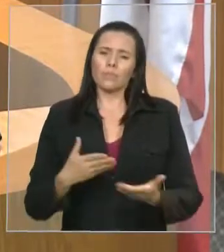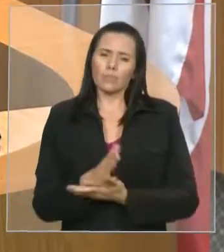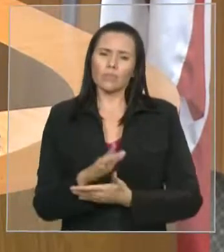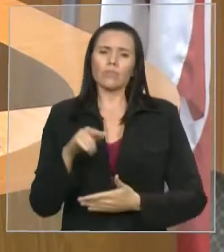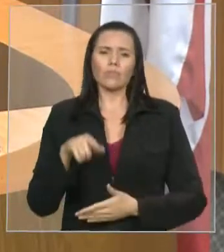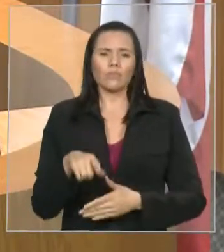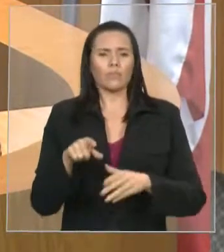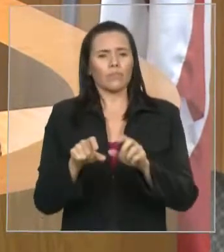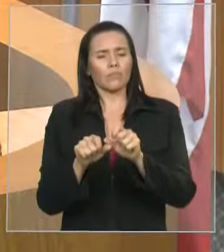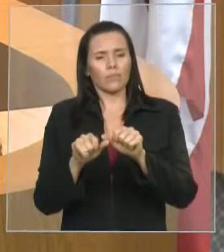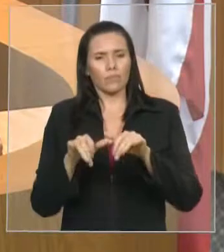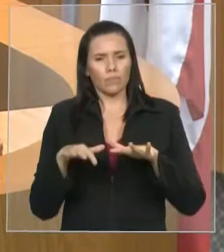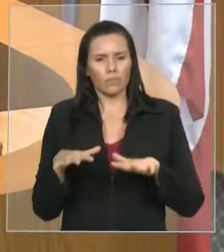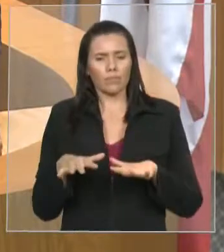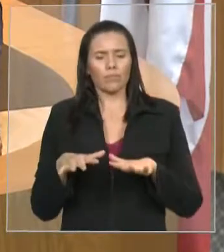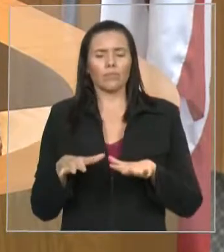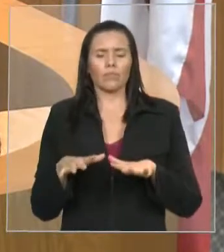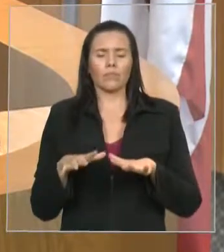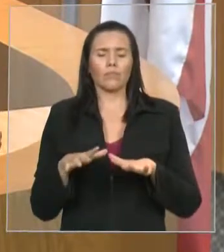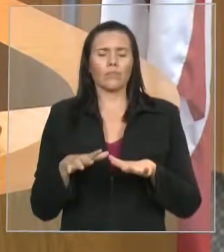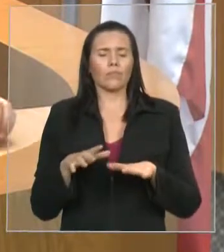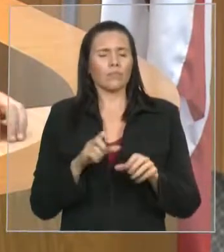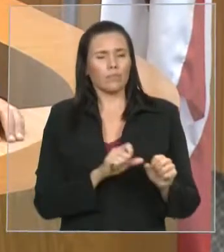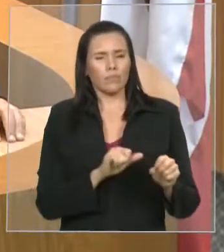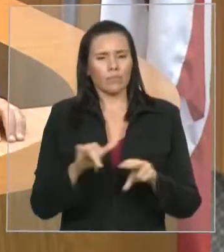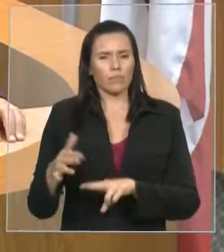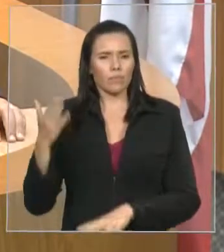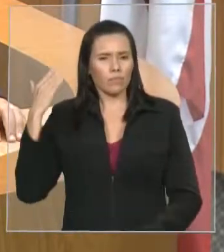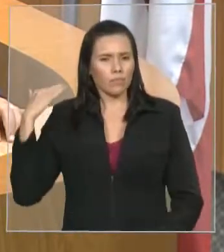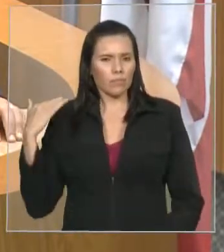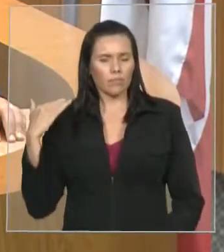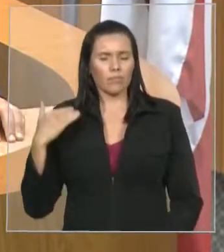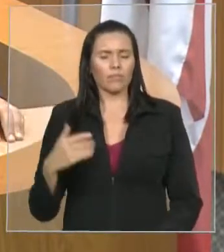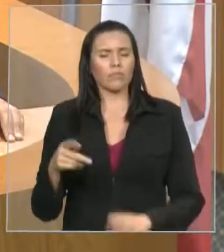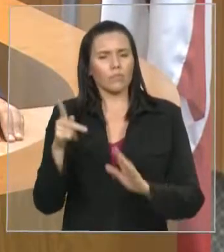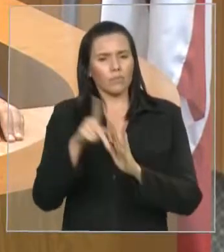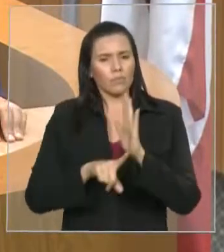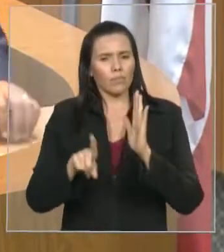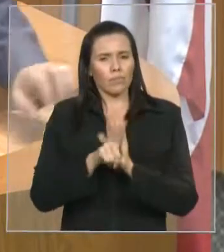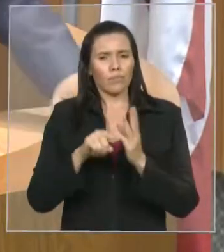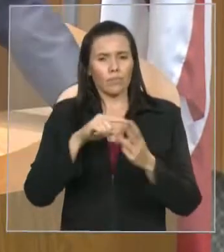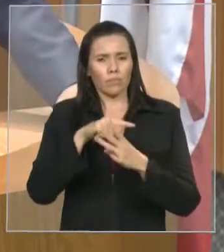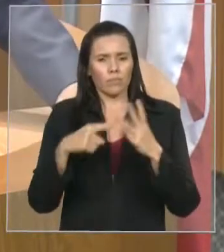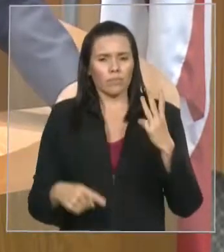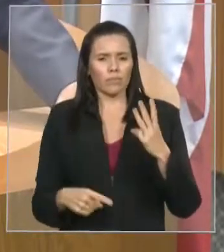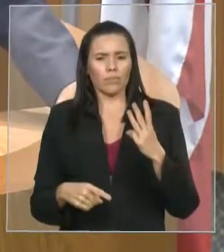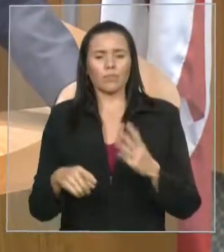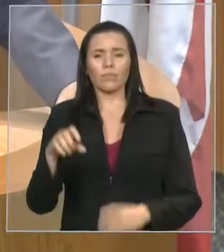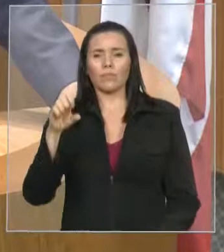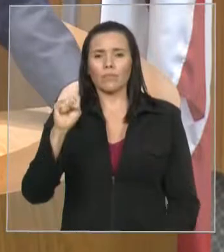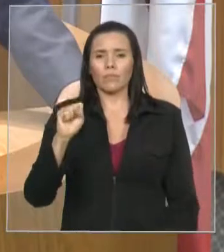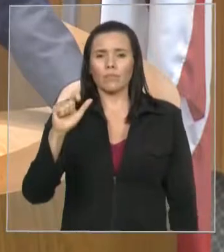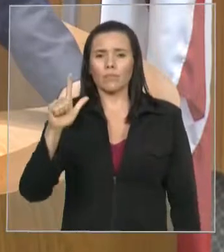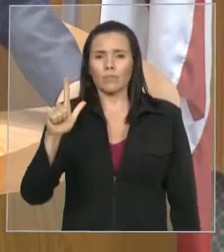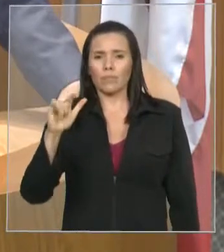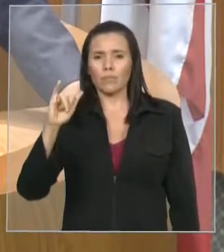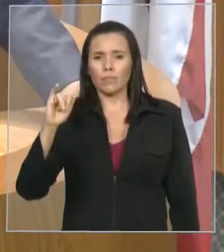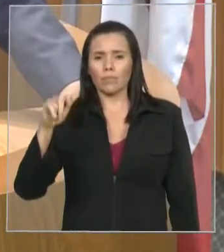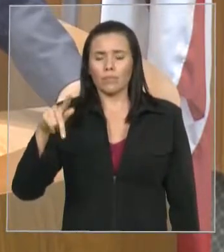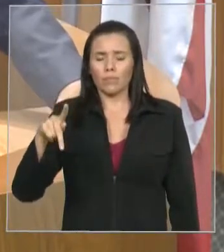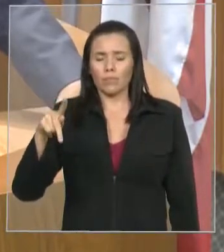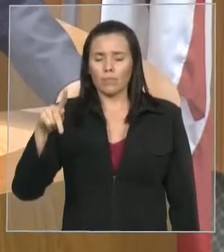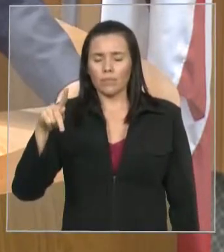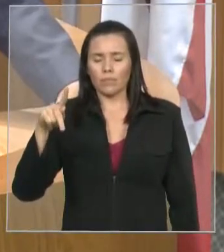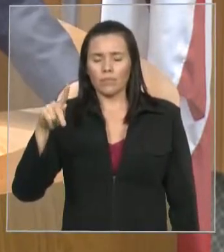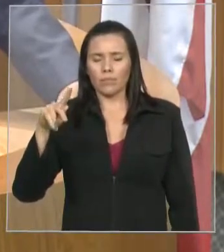neste plenário, que são projetos de lei que tornam o Salimp, Salão do Livro de